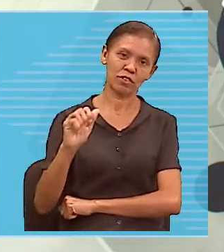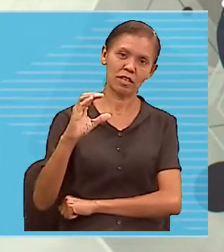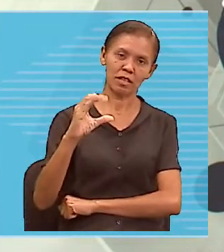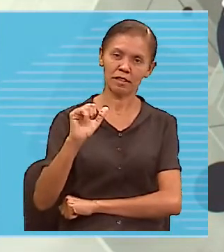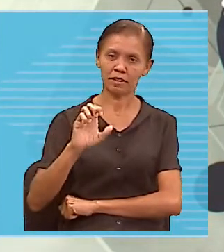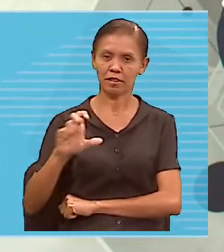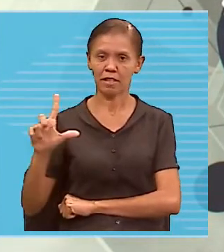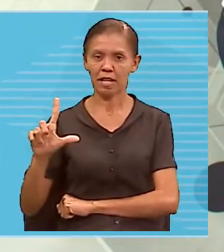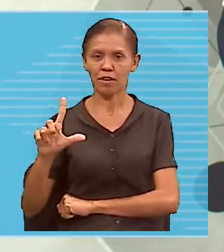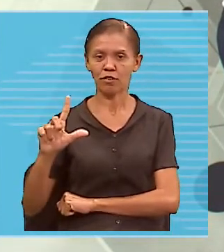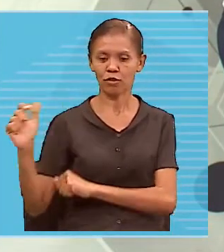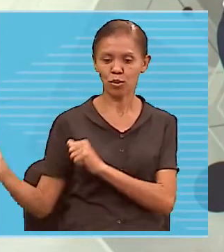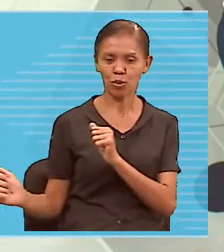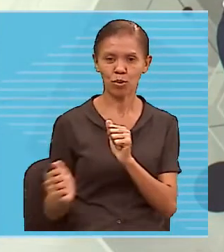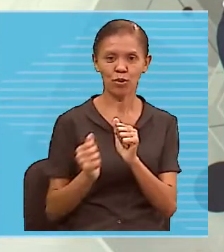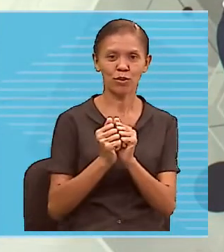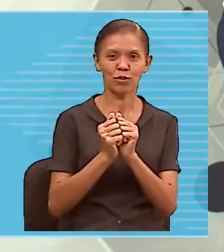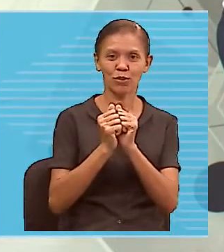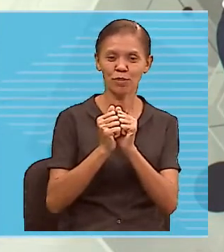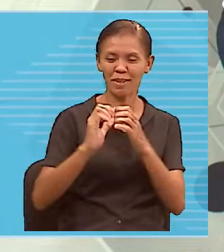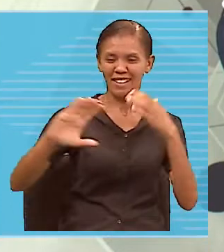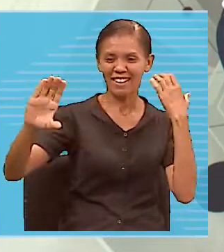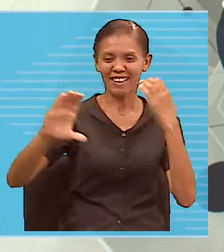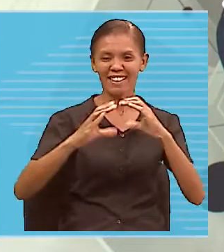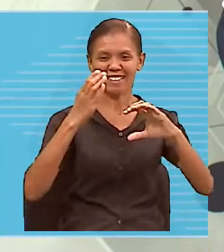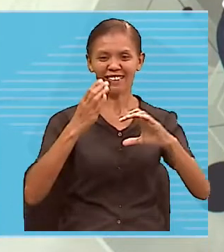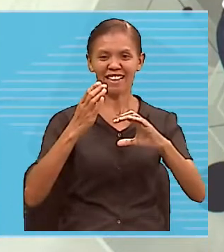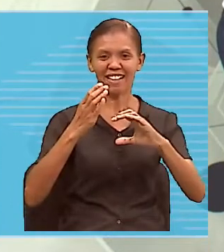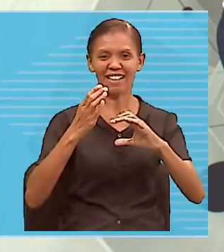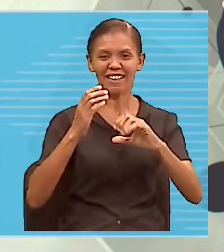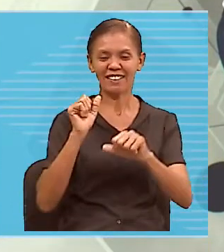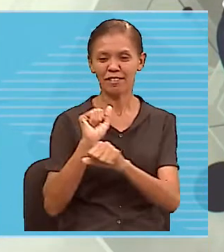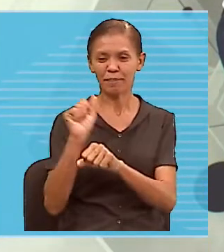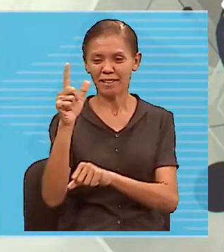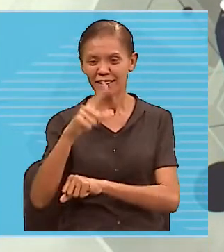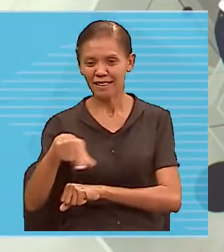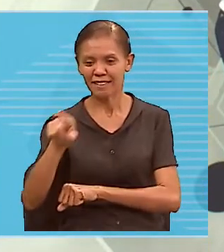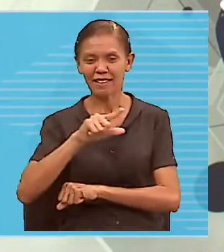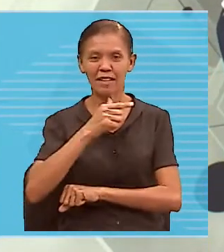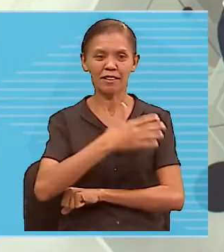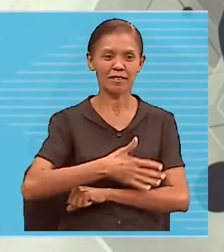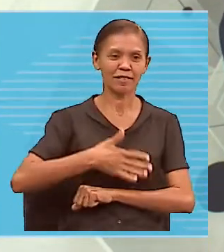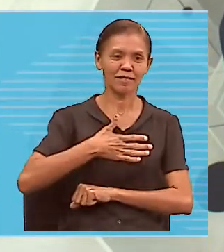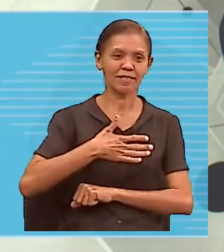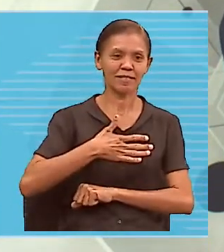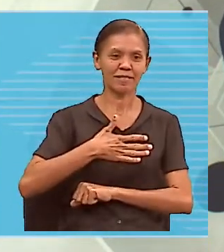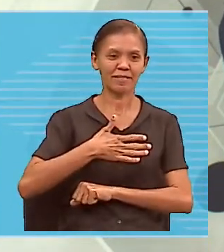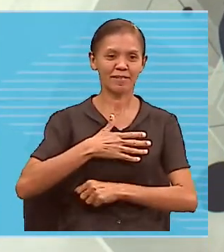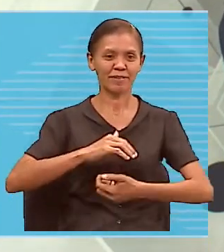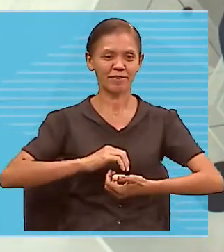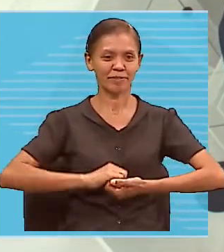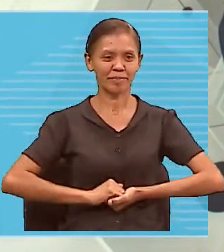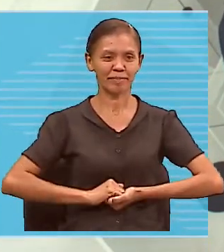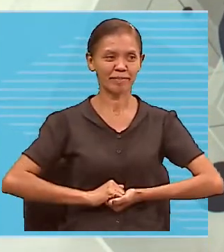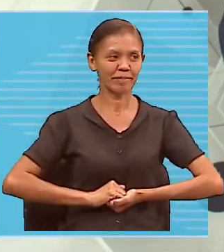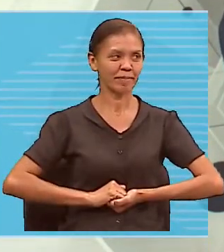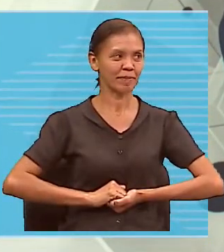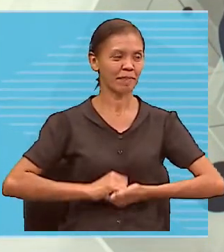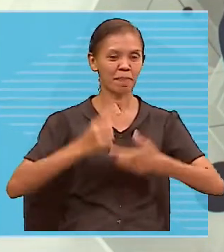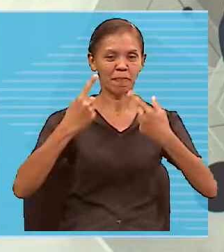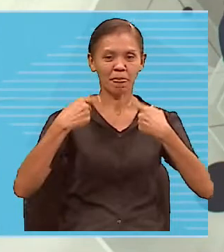para cantar uma música para vocês. Eu espero realmente que vocês gostem, tá? Música Era Uma Vez.